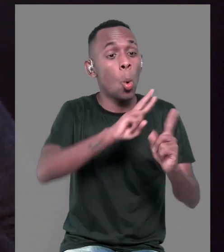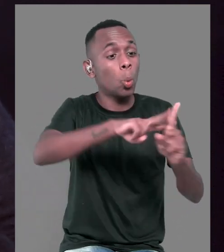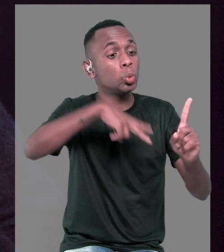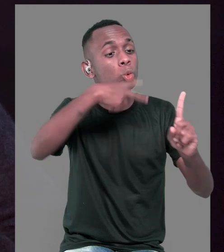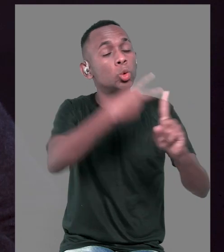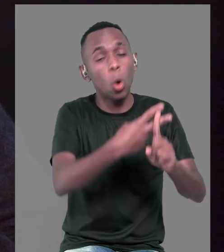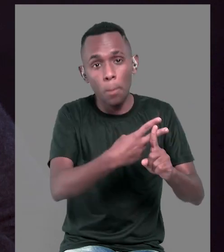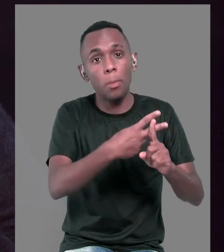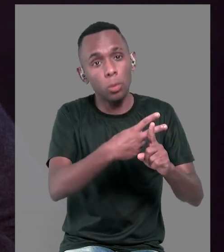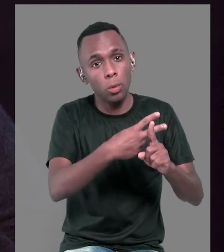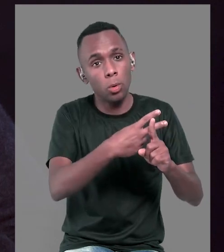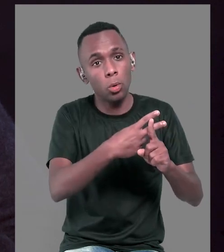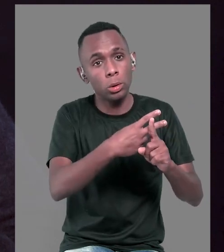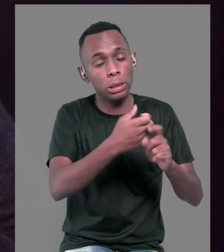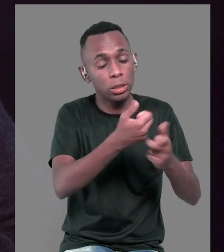o tamanho do Brasil.